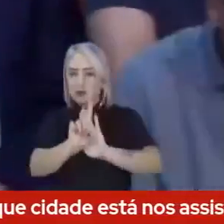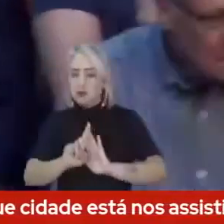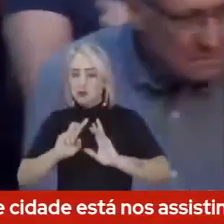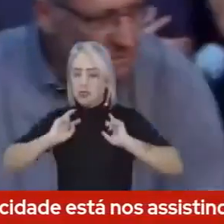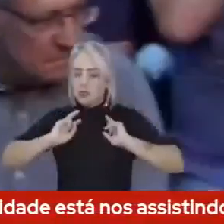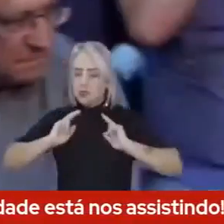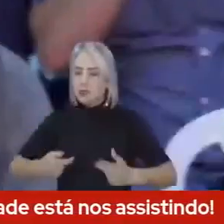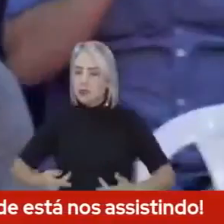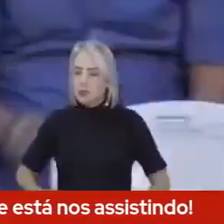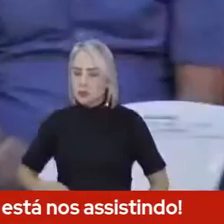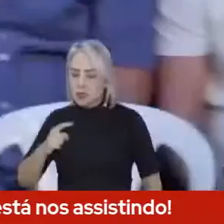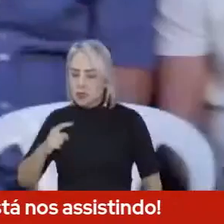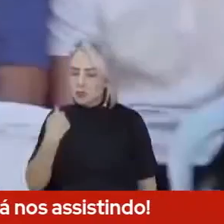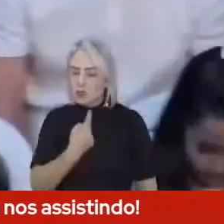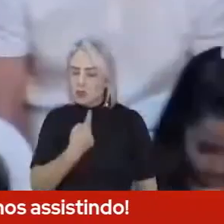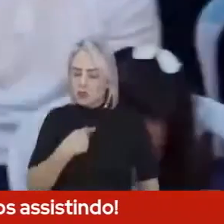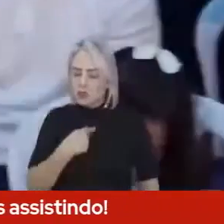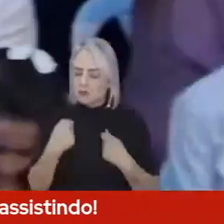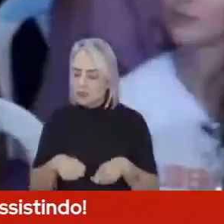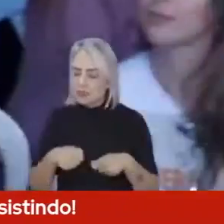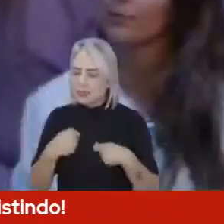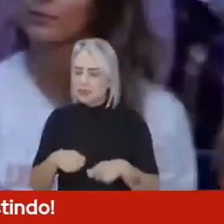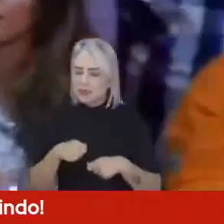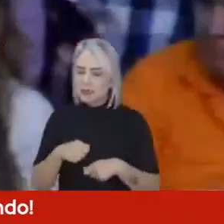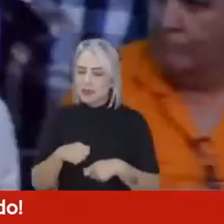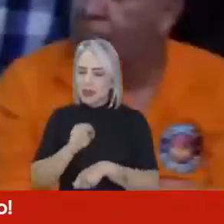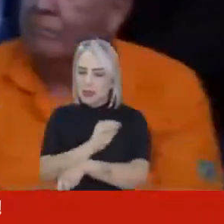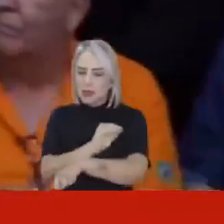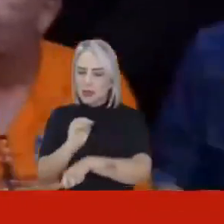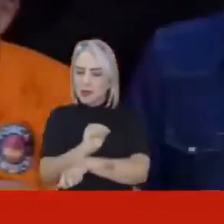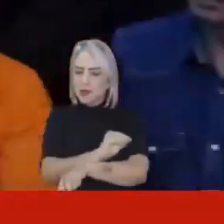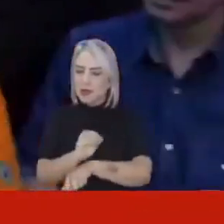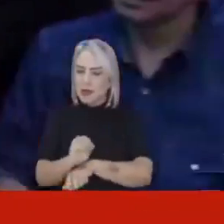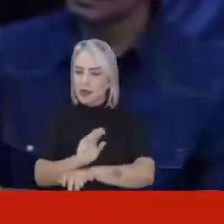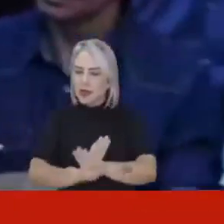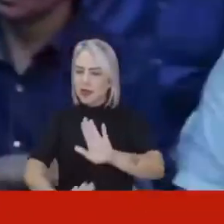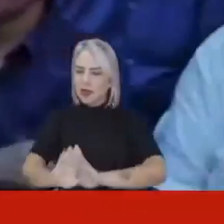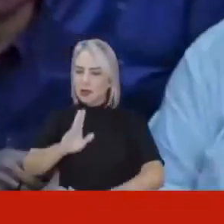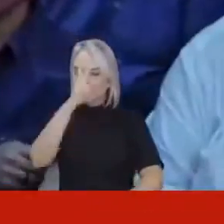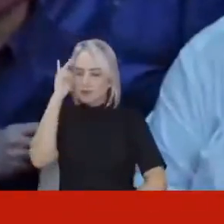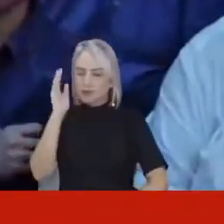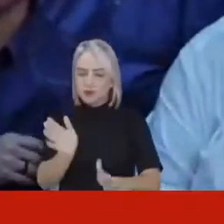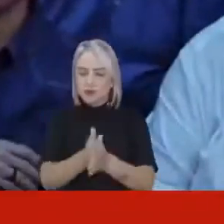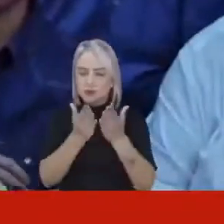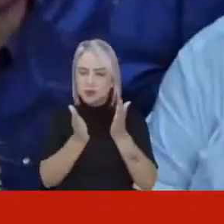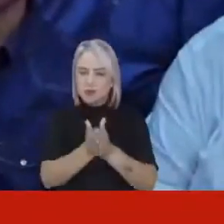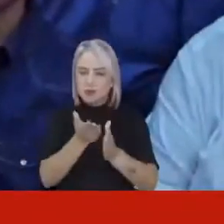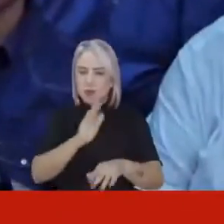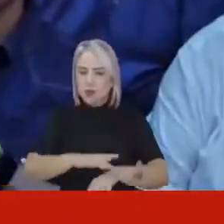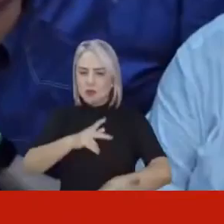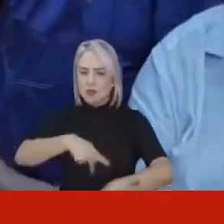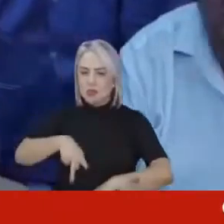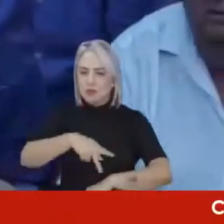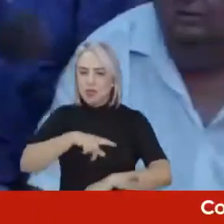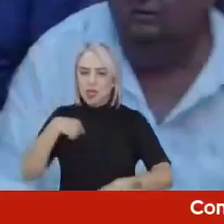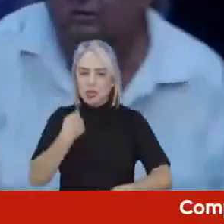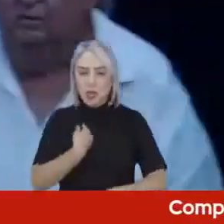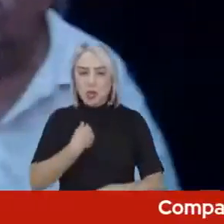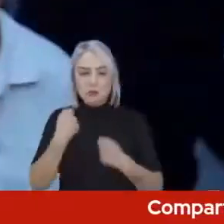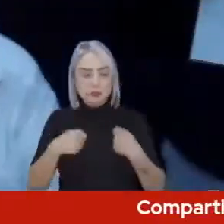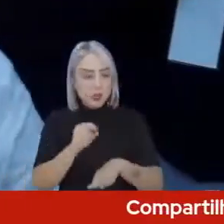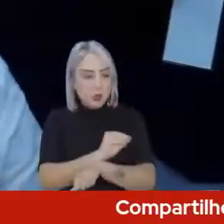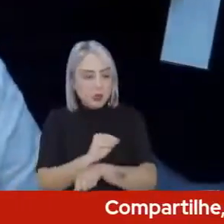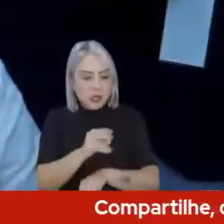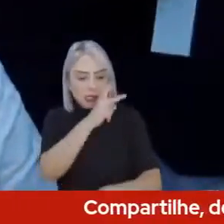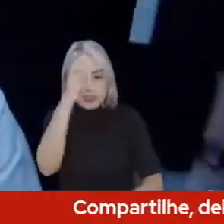Nós precisamos cuidar das pessoas mais pobres desse país. Nós precisamos cuidar das pessoas